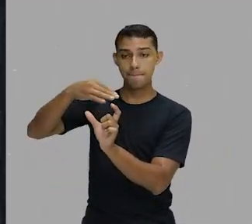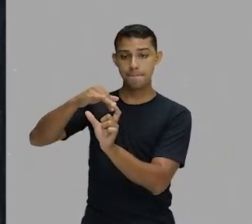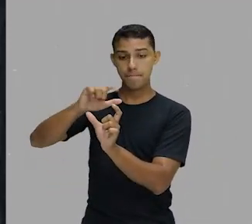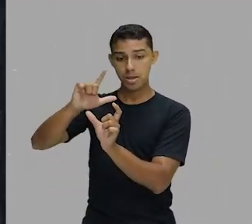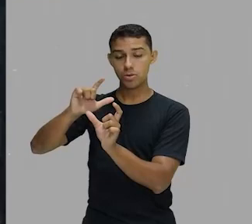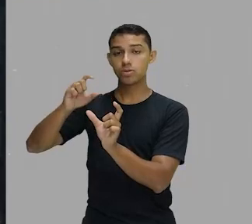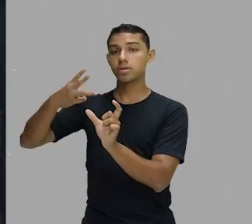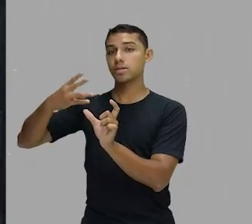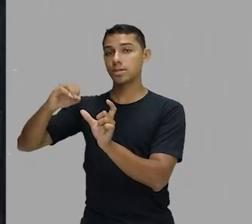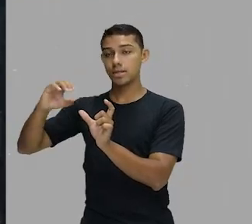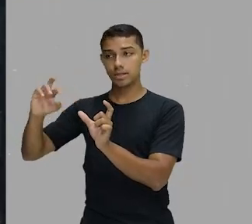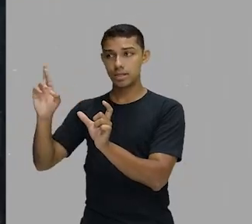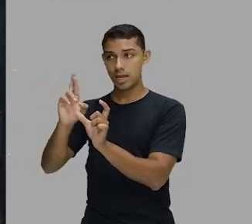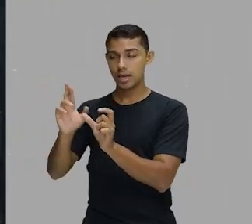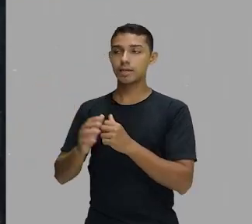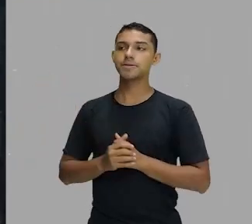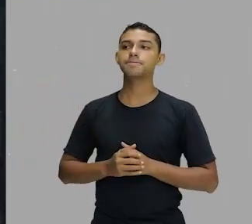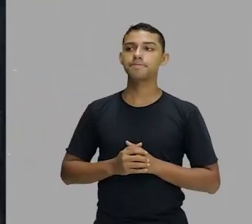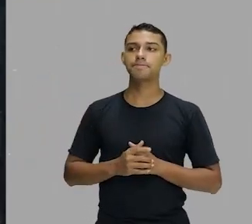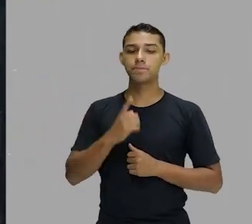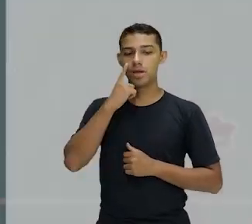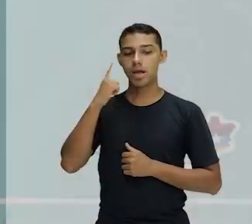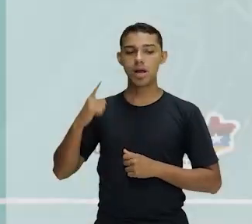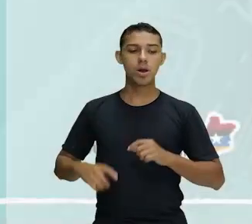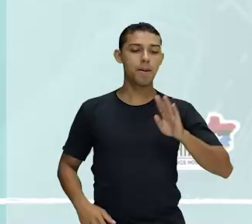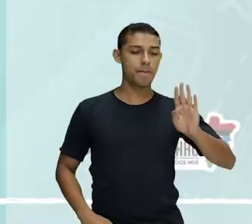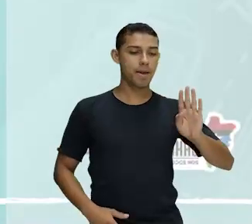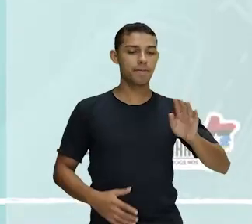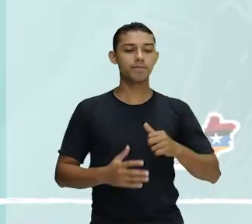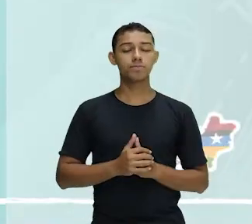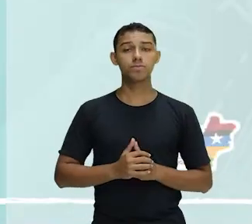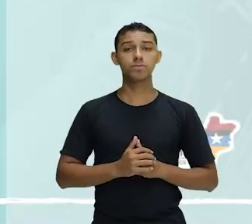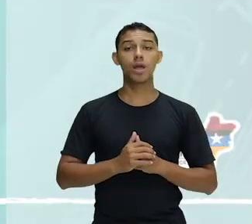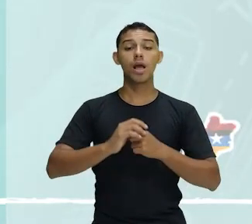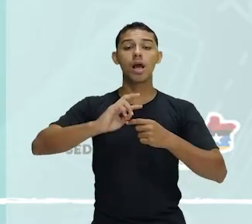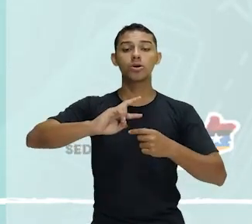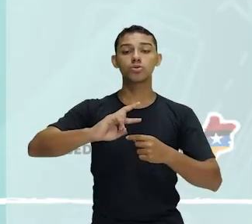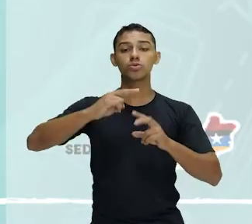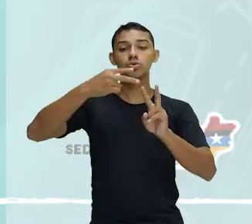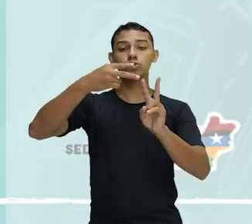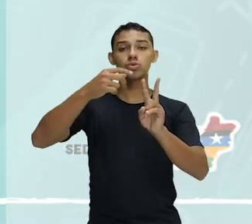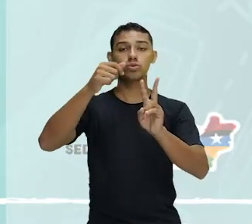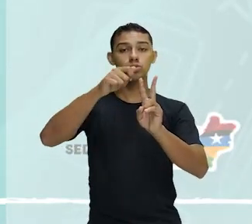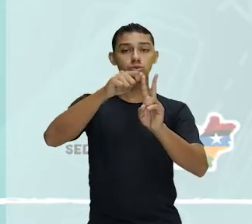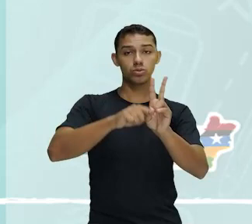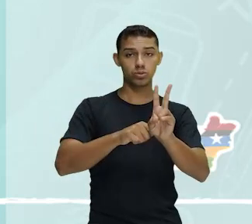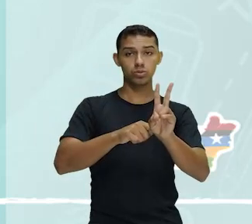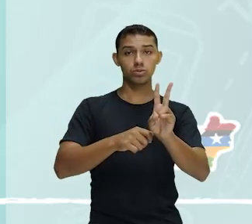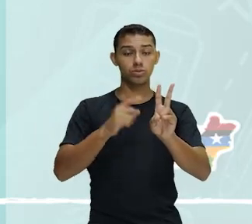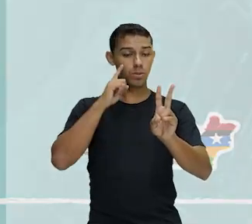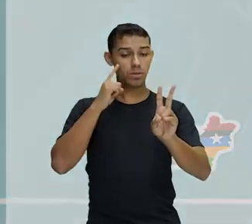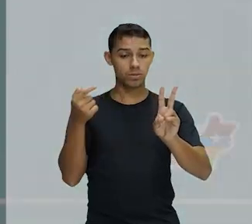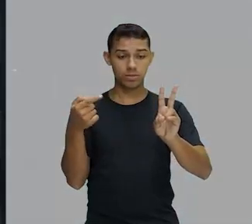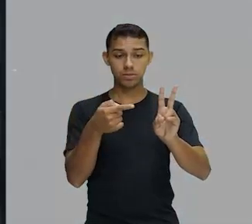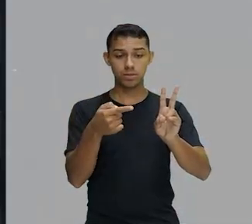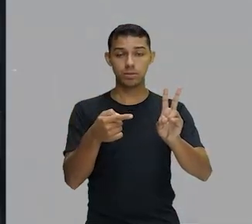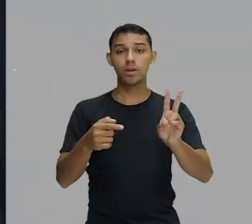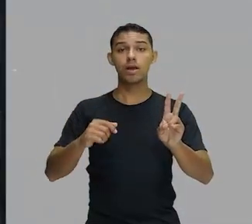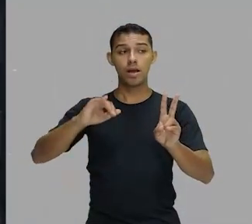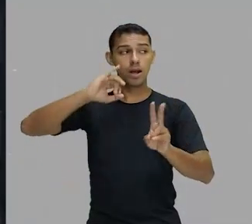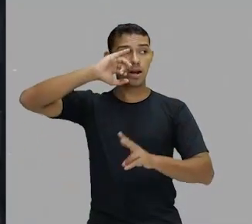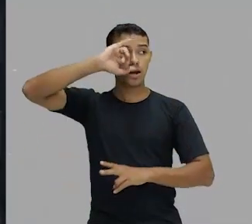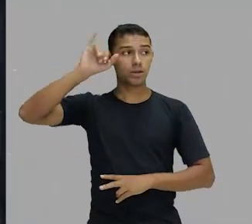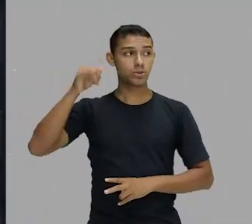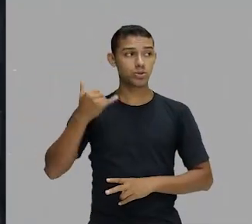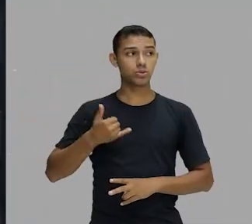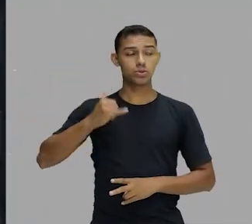R$10.300. Vejamos agora a letra B. E após o segundo mês? Lembra, eu estou com juros sobre juros.